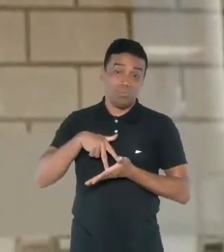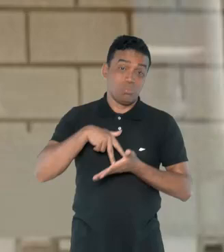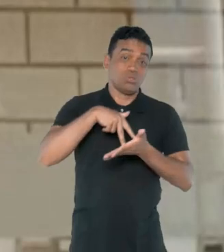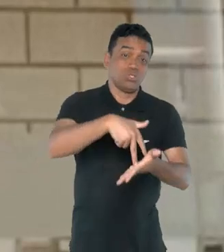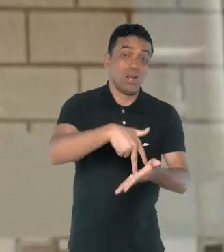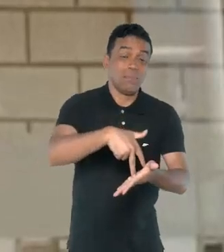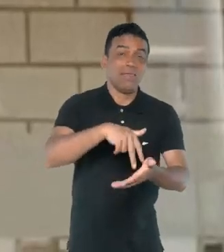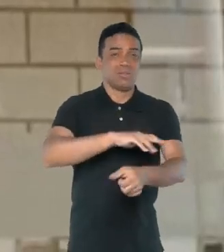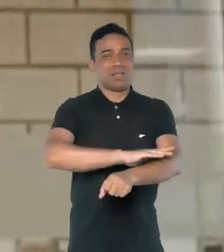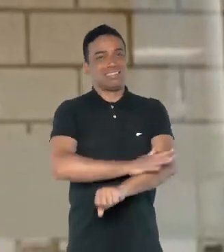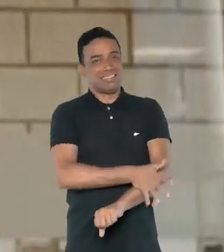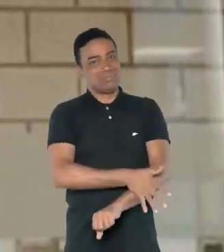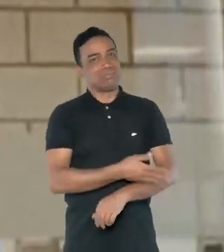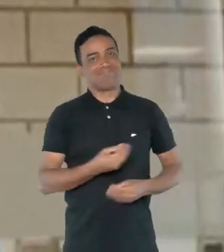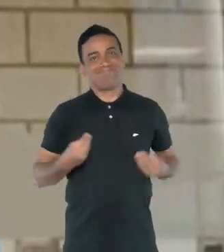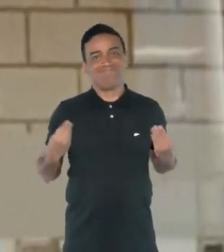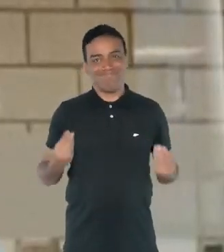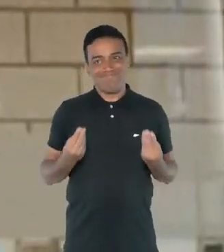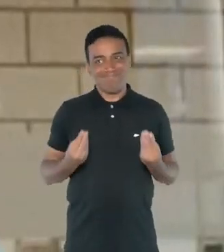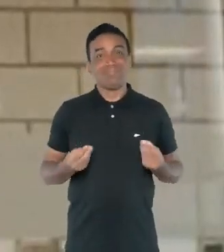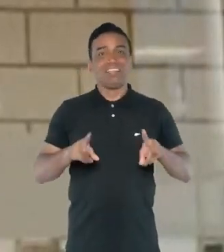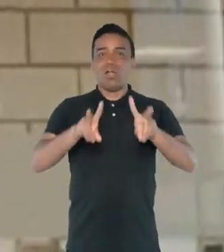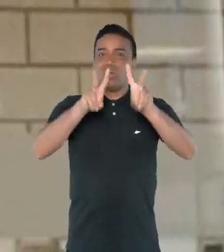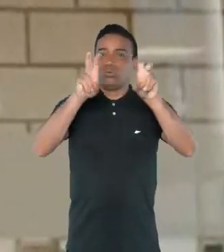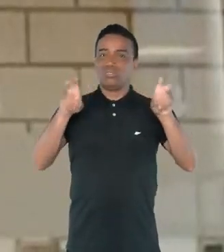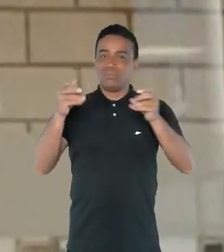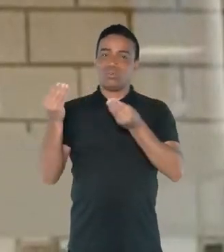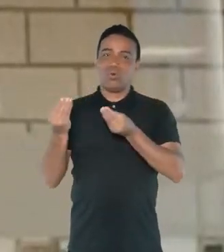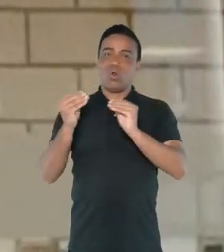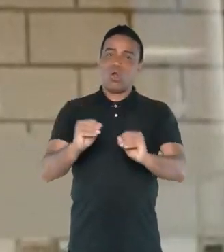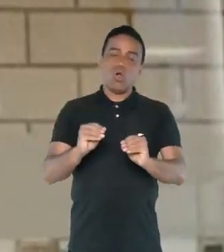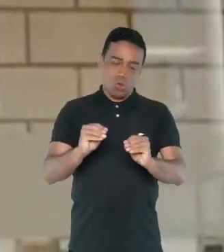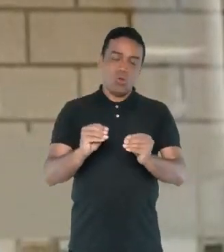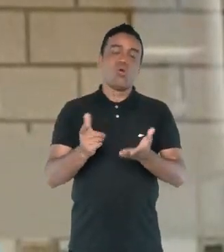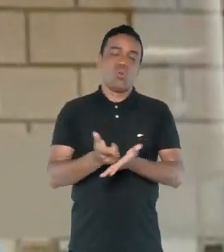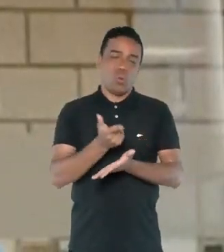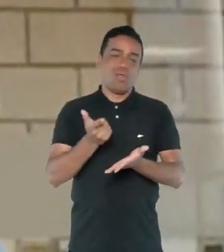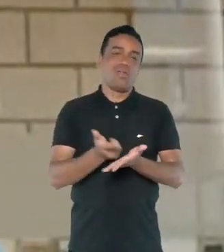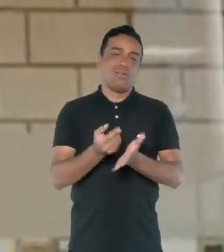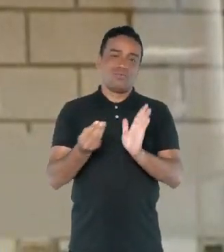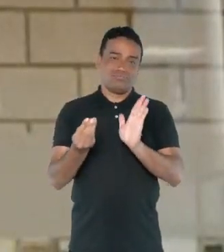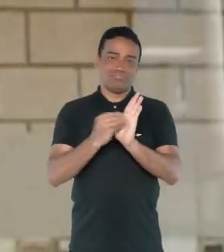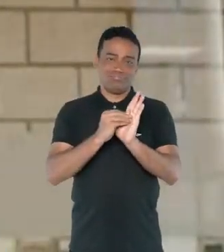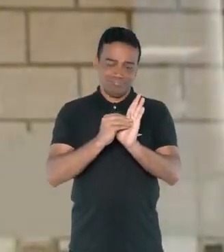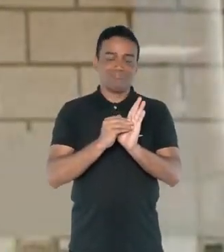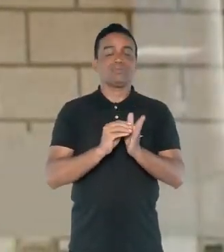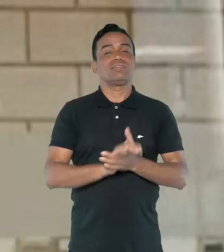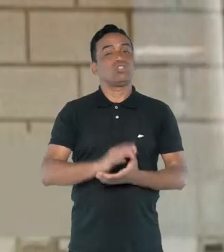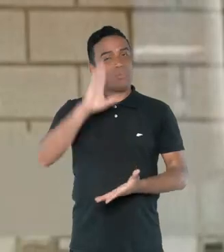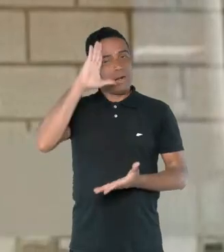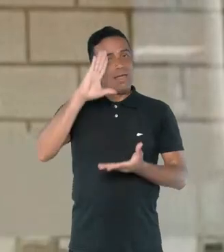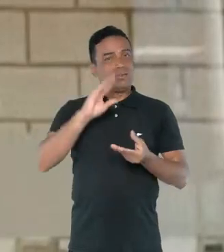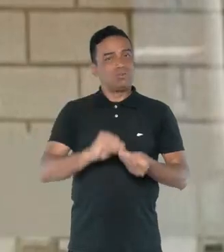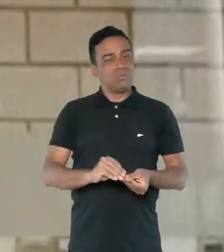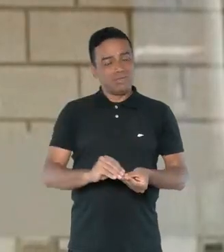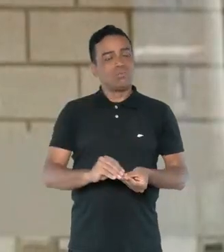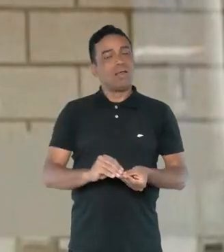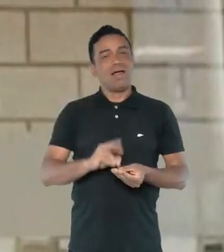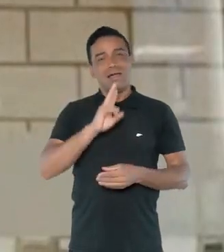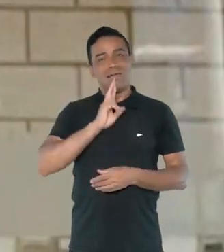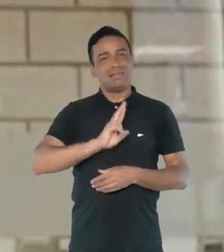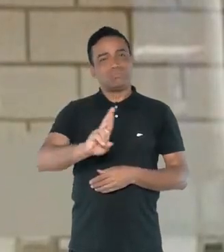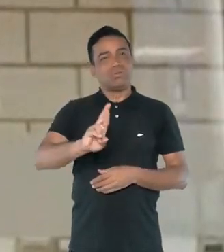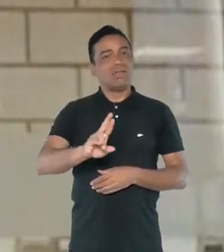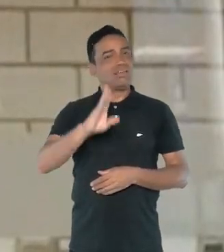eminentemente racista. Então, esse é um dos temas que eu coloco ali no livro. Mas, só resumindo, para responder diretamente